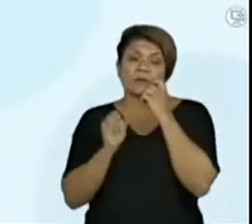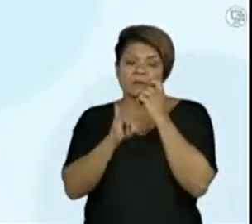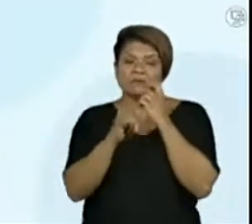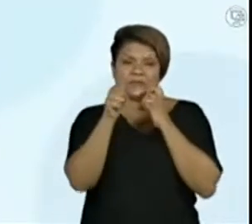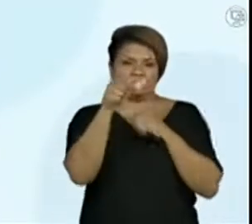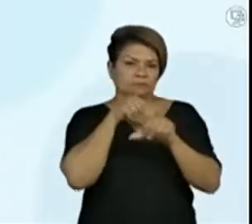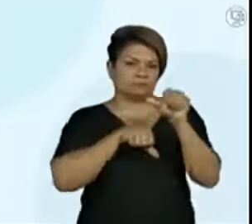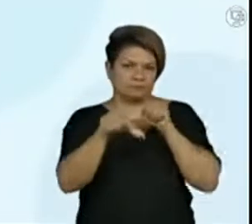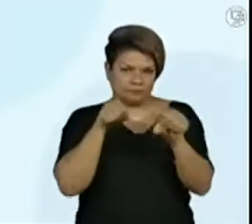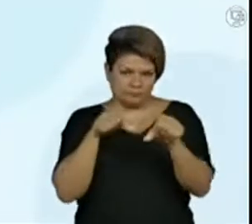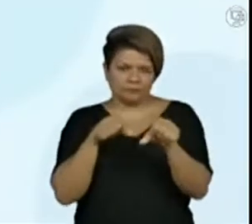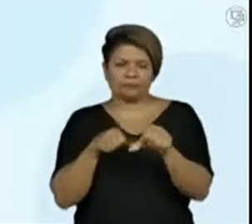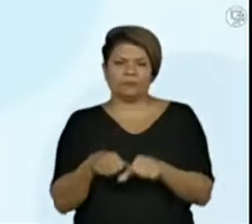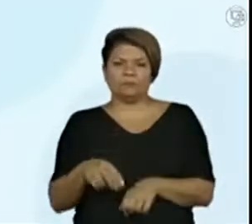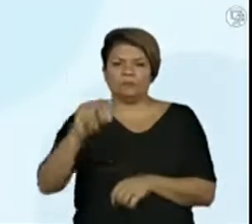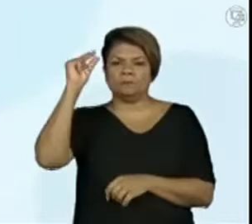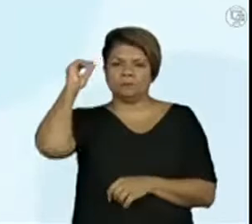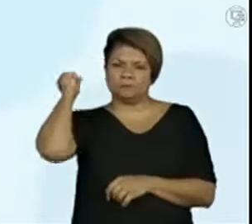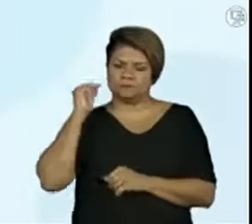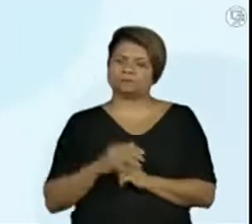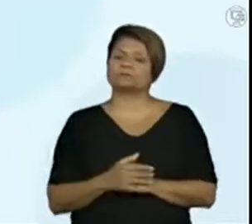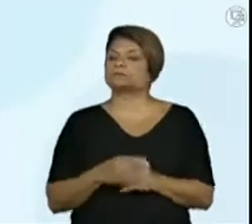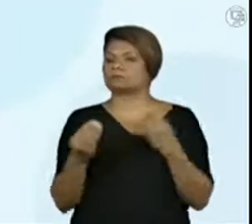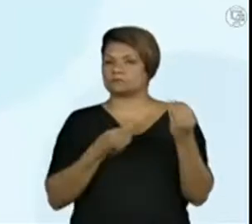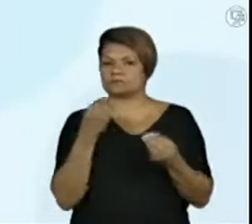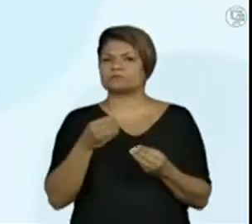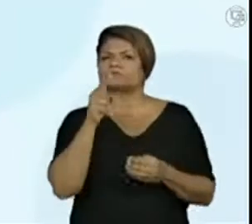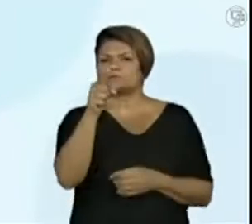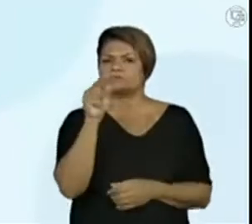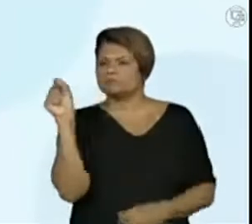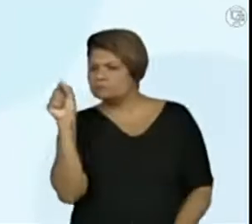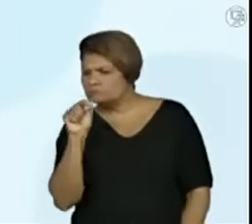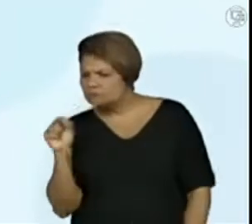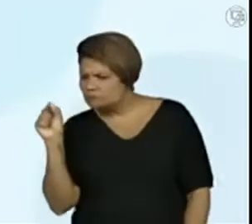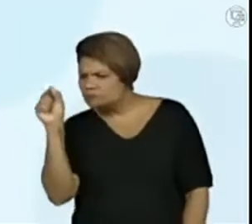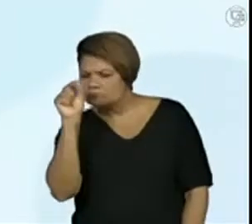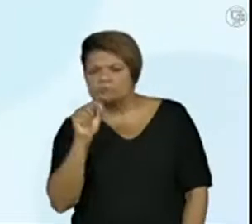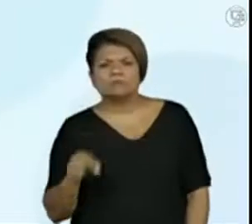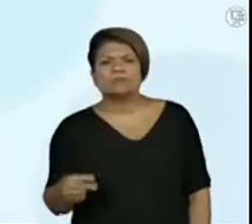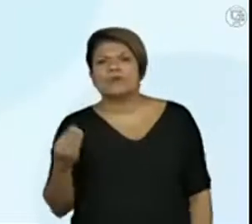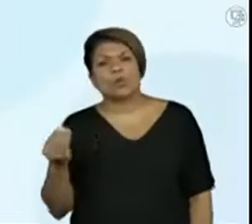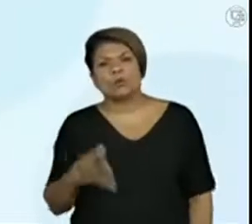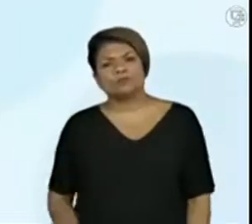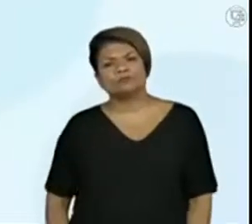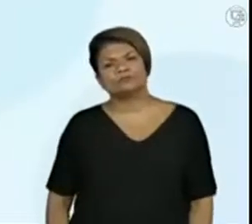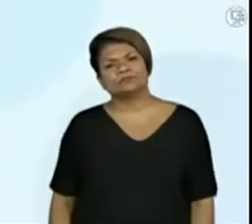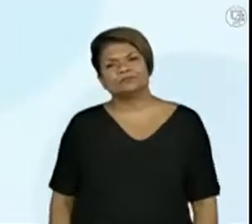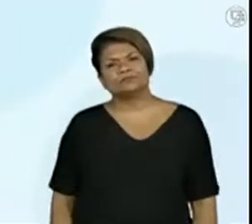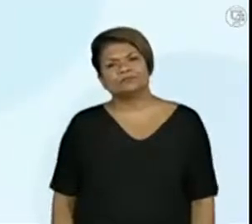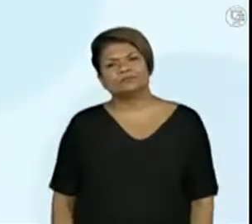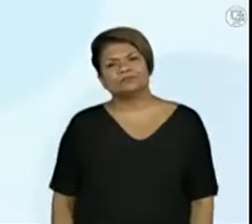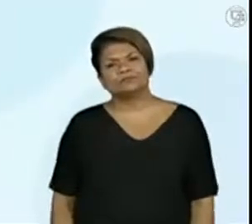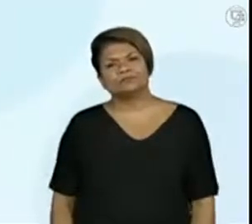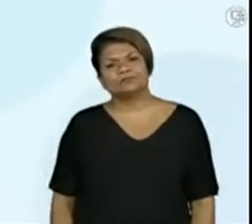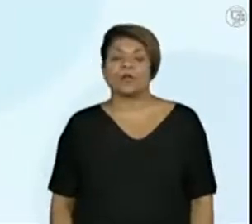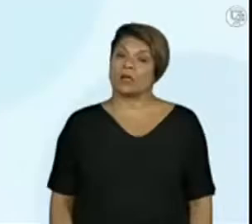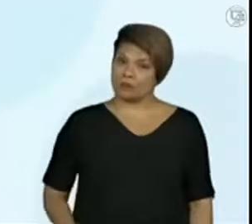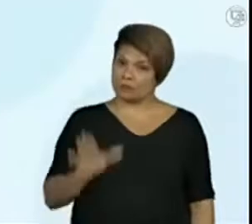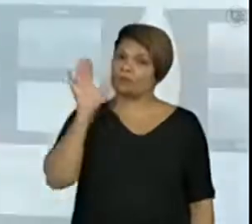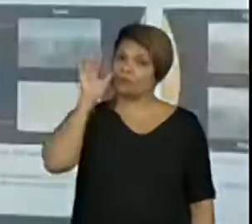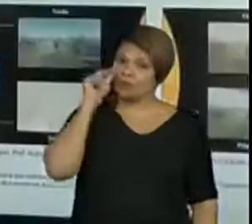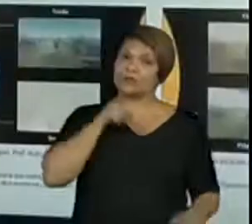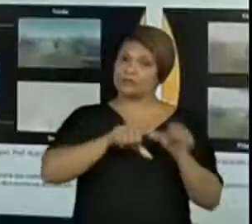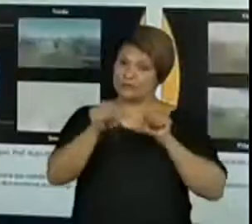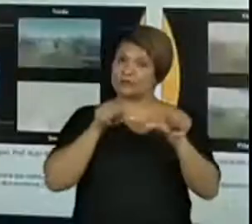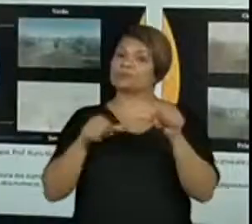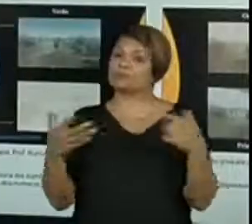da antiguidade, como faria para contar? Já pensou nisso? Como faria para contar? É bem curioso pensar